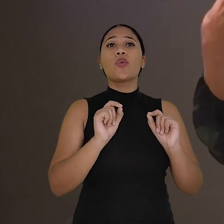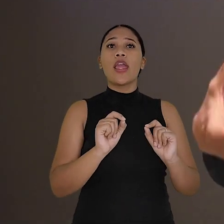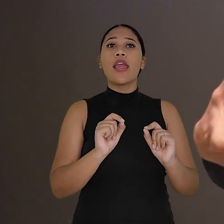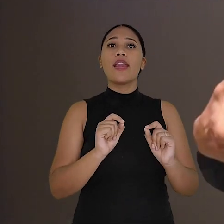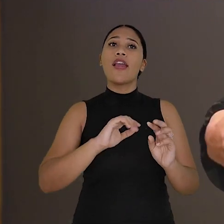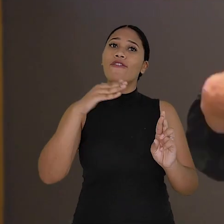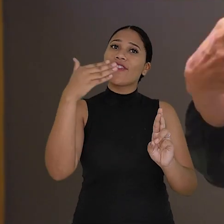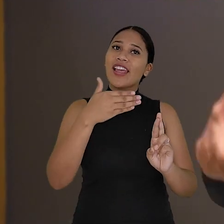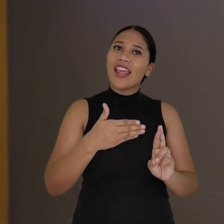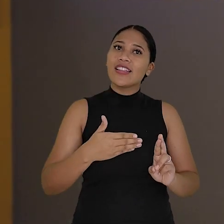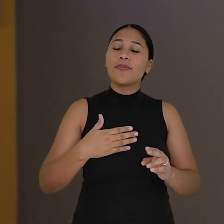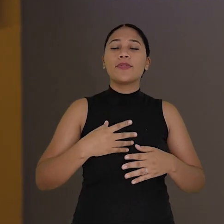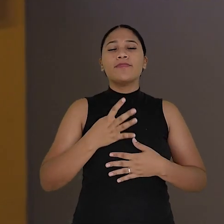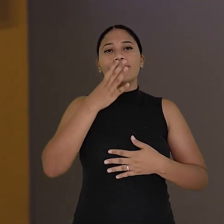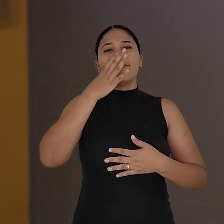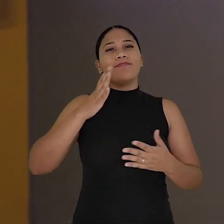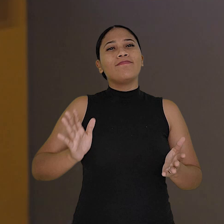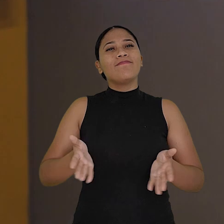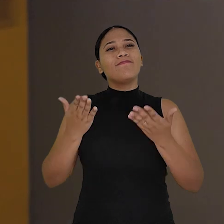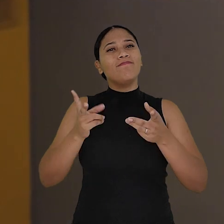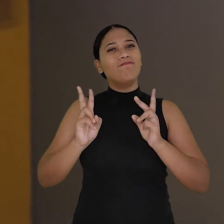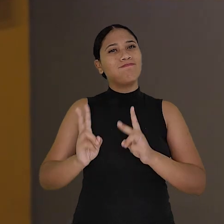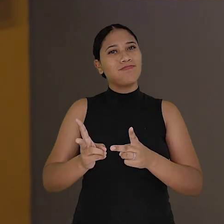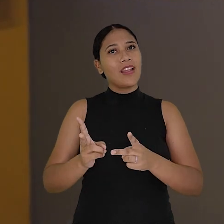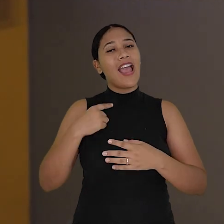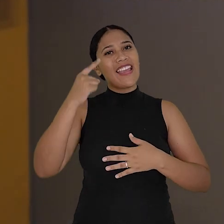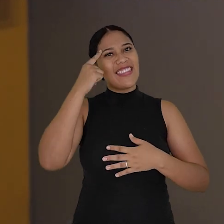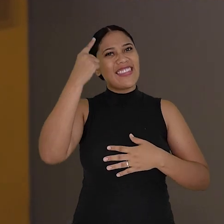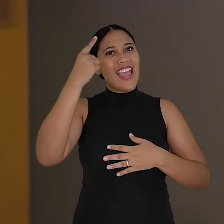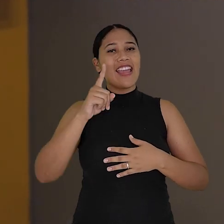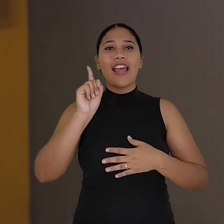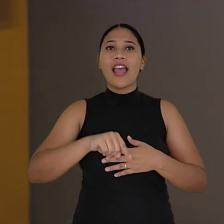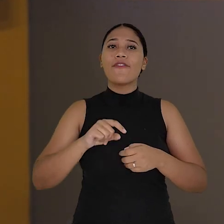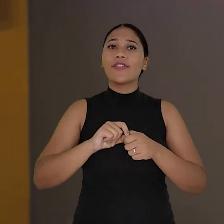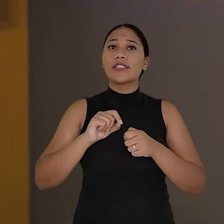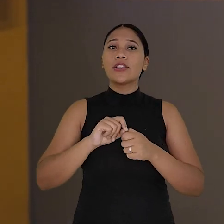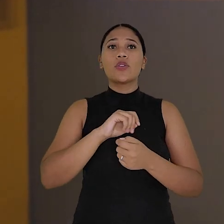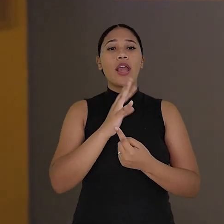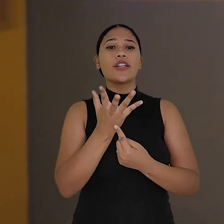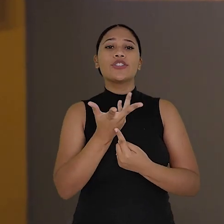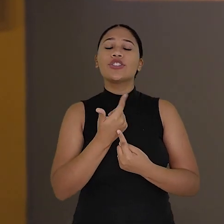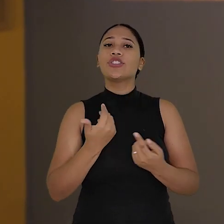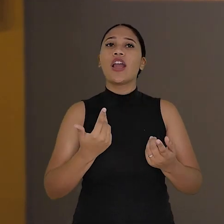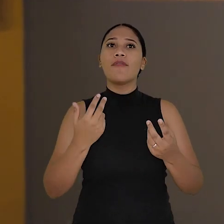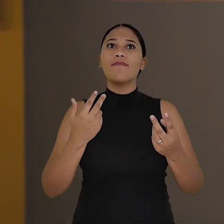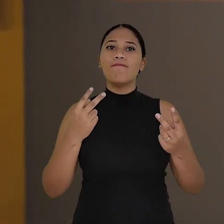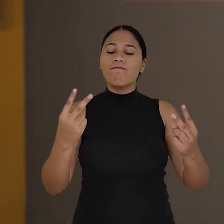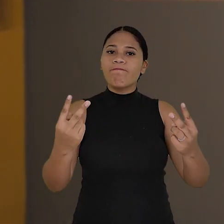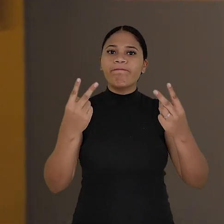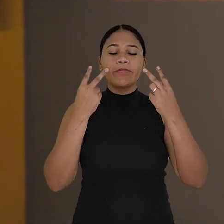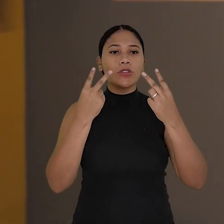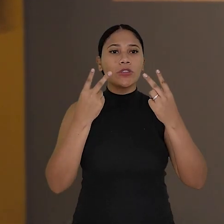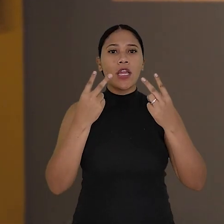as referências que inspiraram o Ariano para ter essa ideia de fazer os artistas